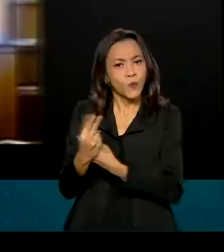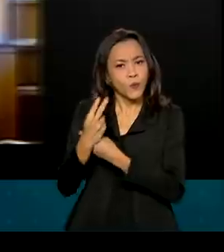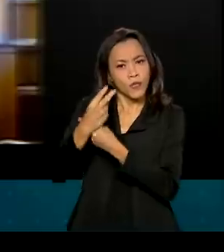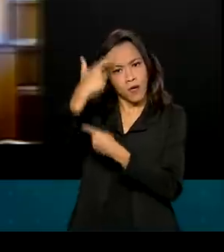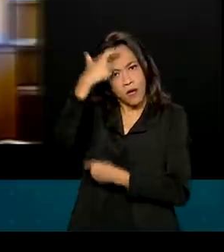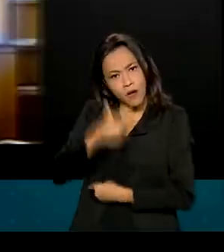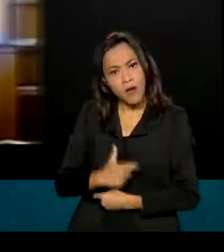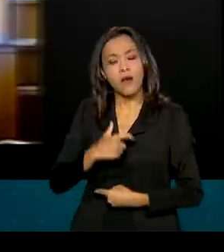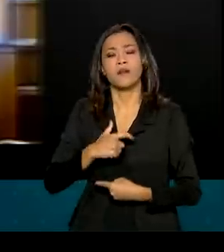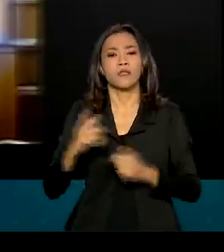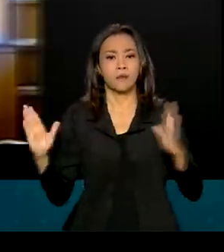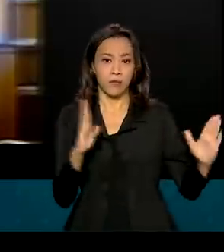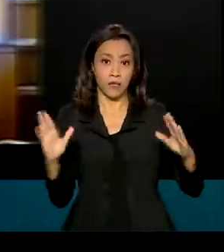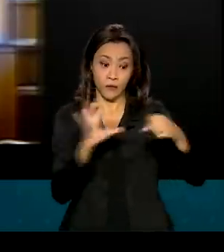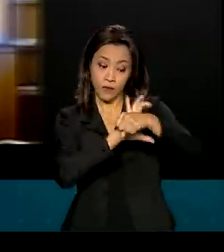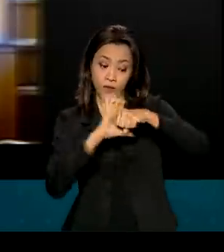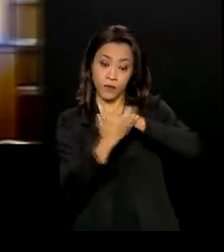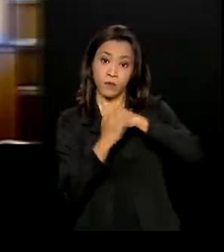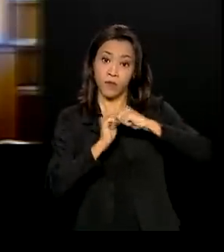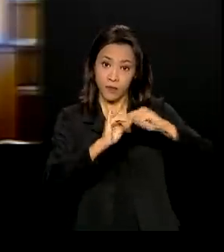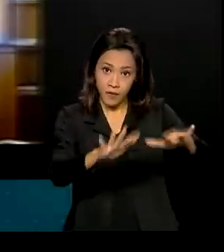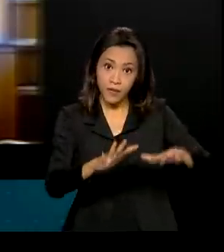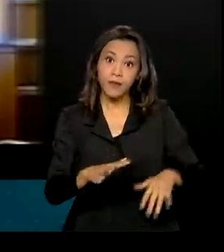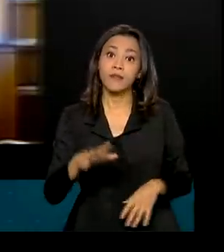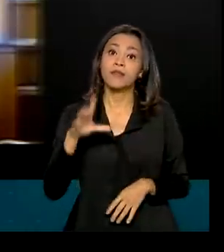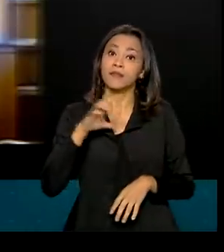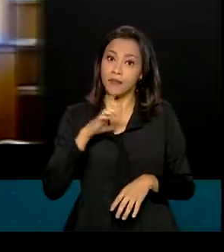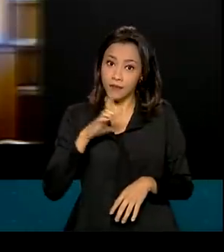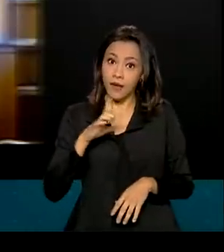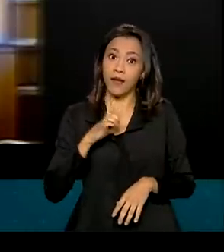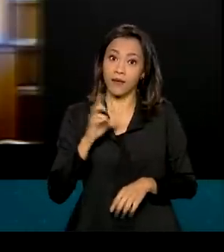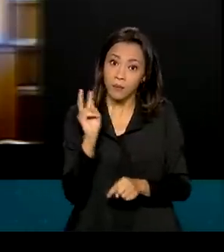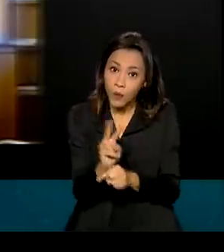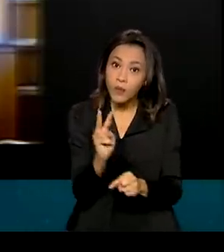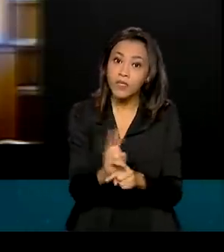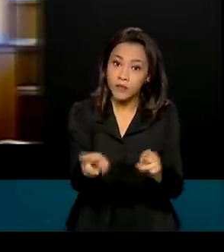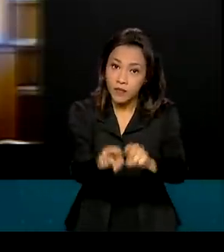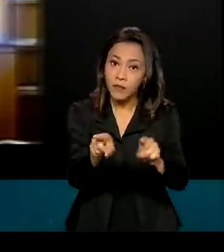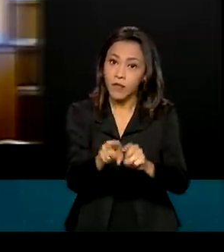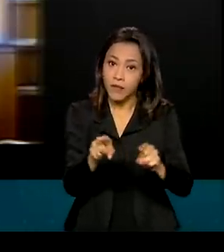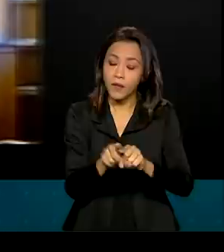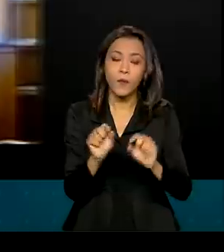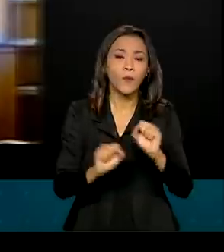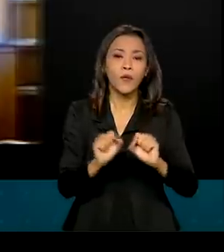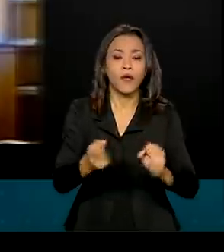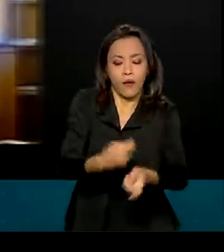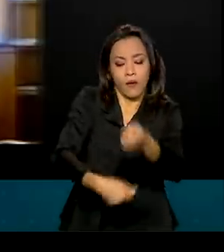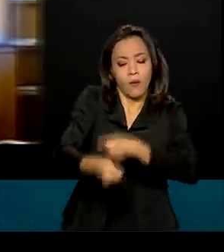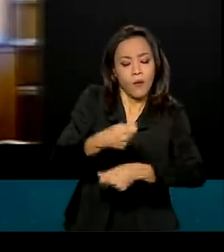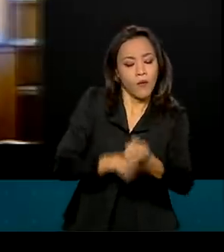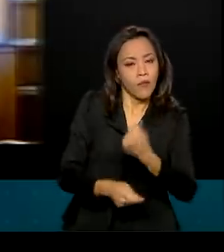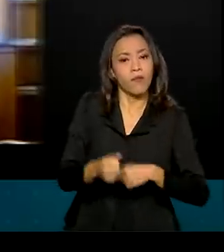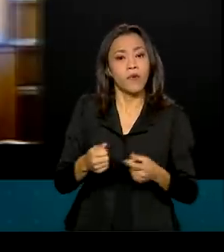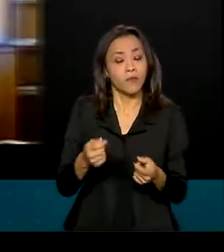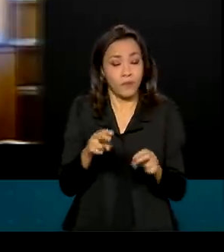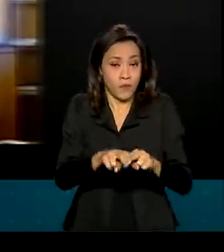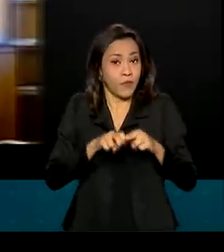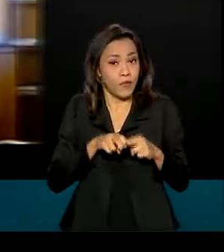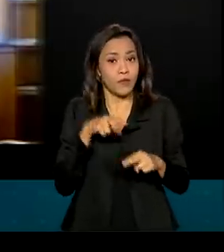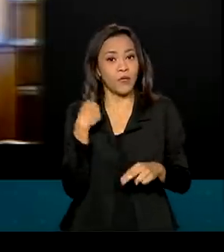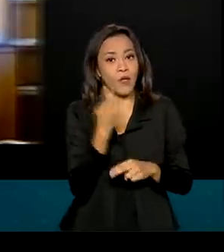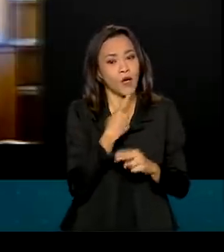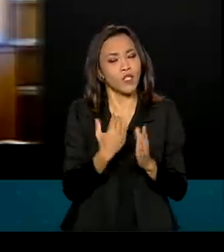se proteger durante a pandemia estão protegendo um pouco mais a economia, é possível que nós estejamos crescendo